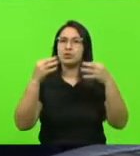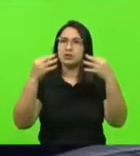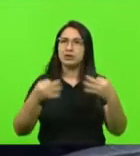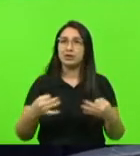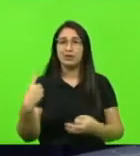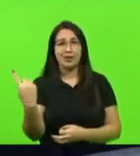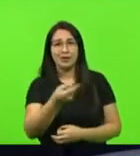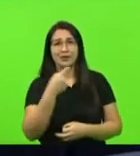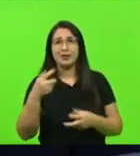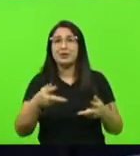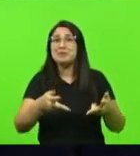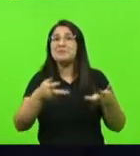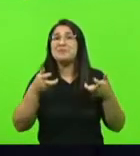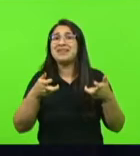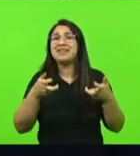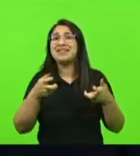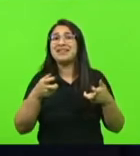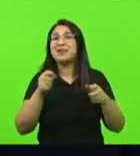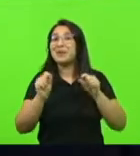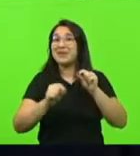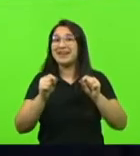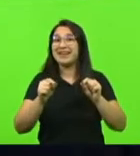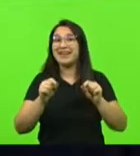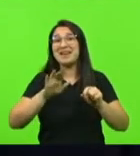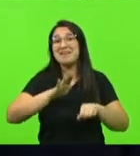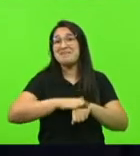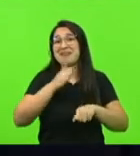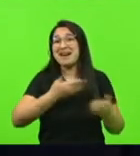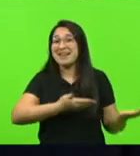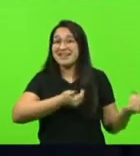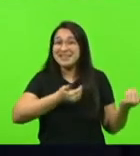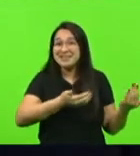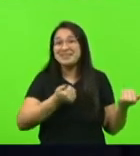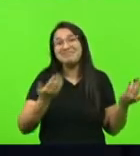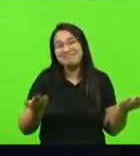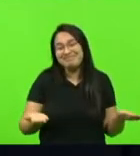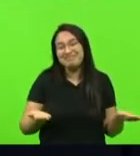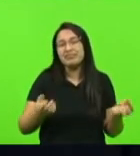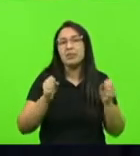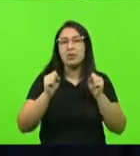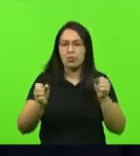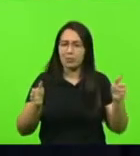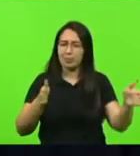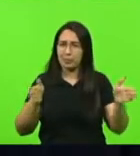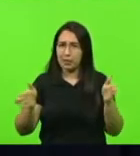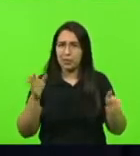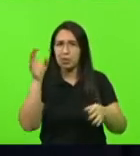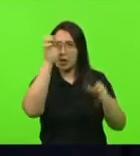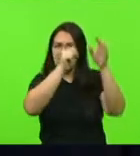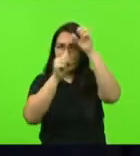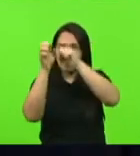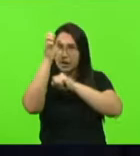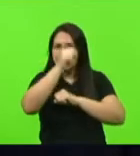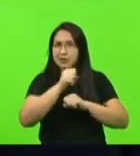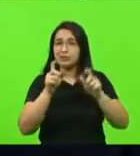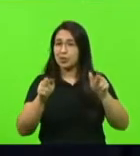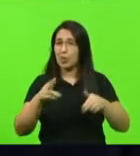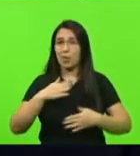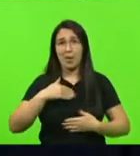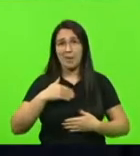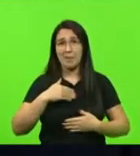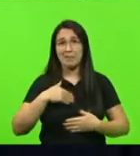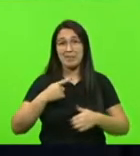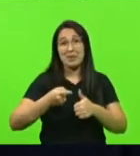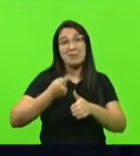os mais jovens aqui. Então, que seja um mandato de aprendizado para o senhor, como tem sido o meu também, estou no meu